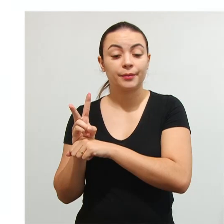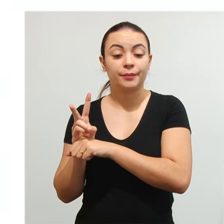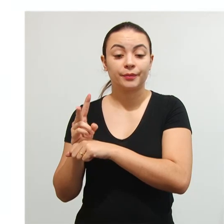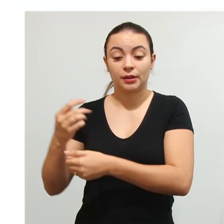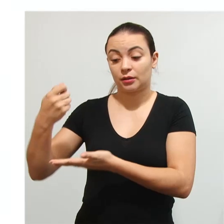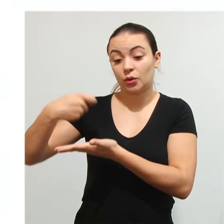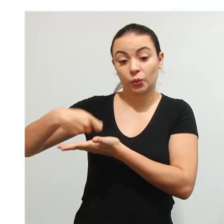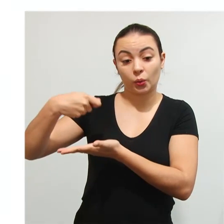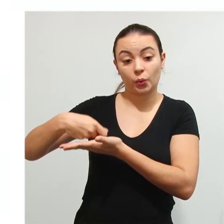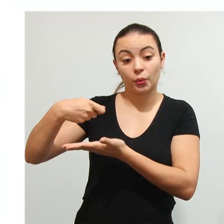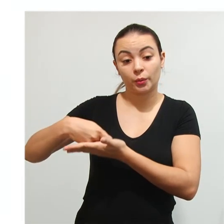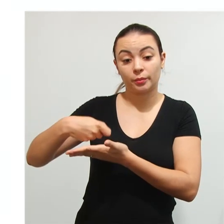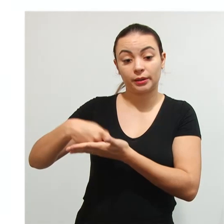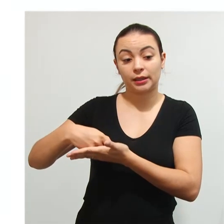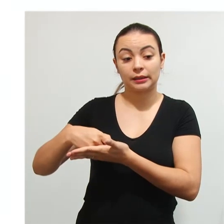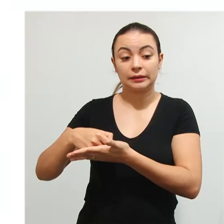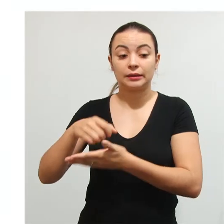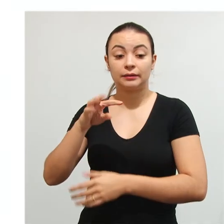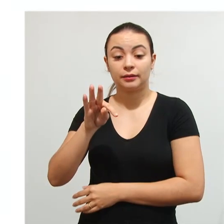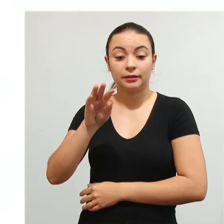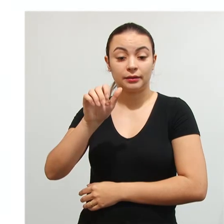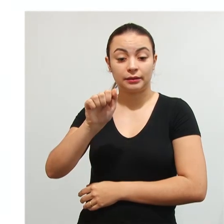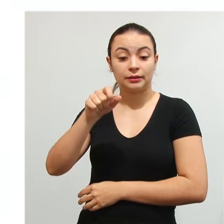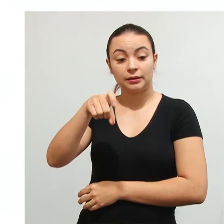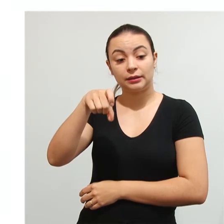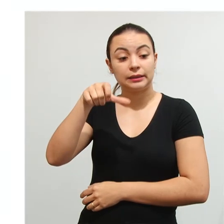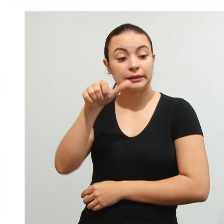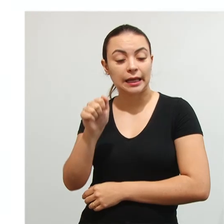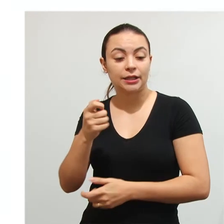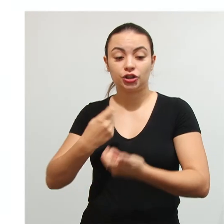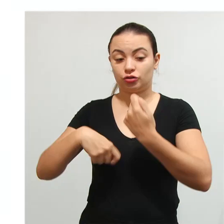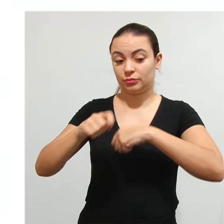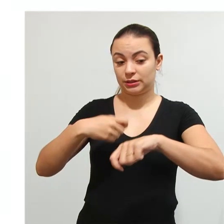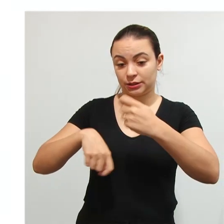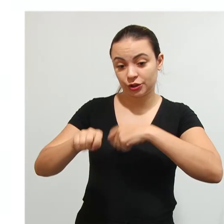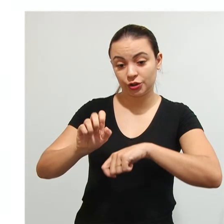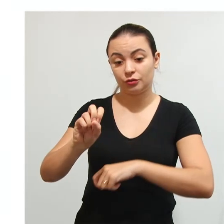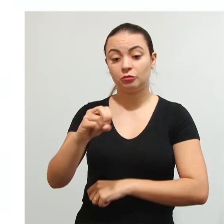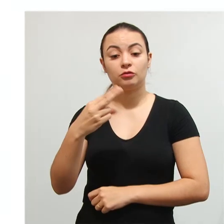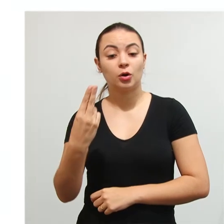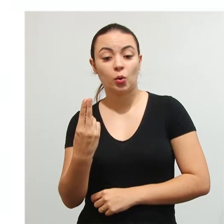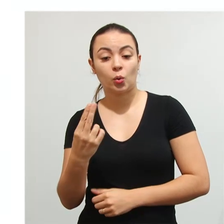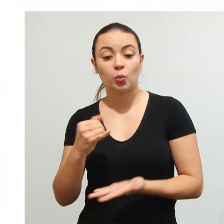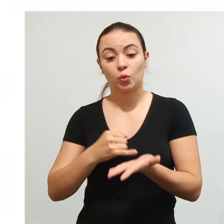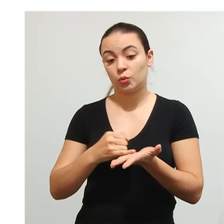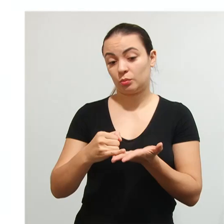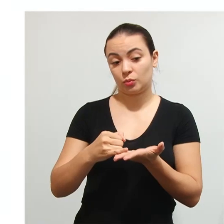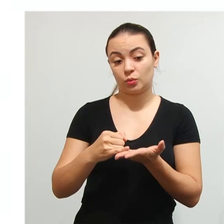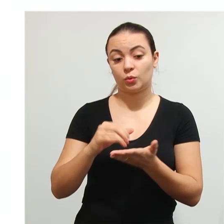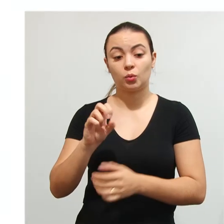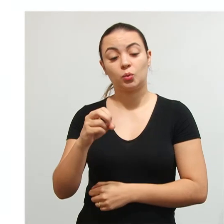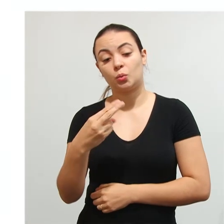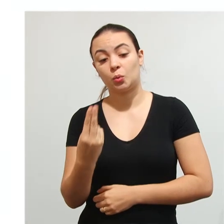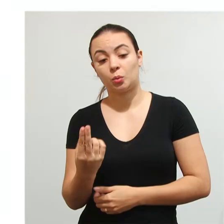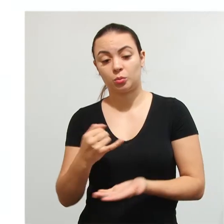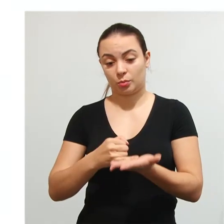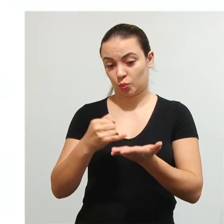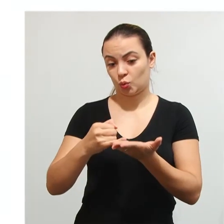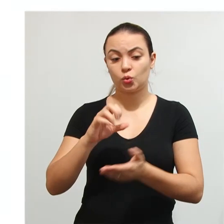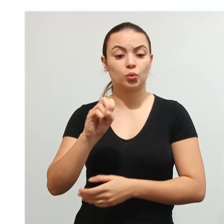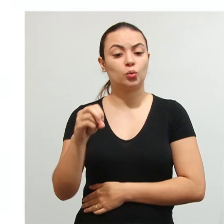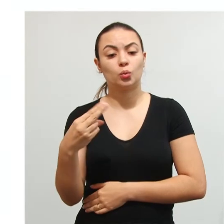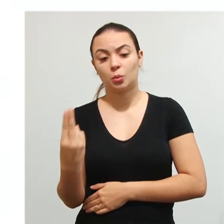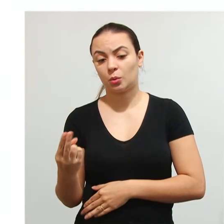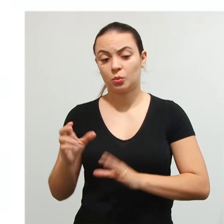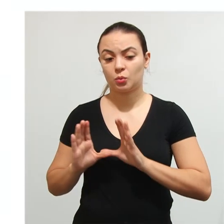taxas administrativas o IOF ou outro imposto que foi cobrado sobre empréstimos comissões entre